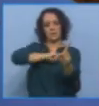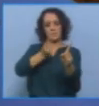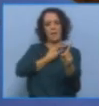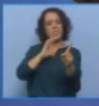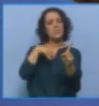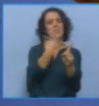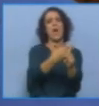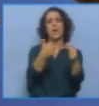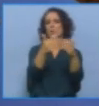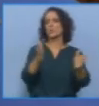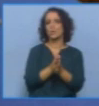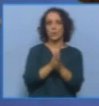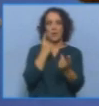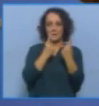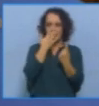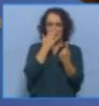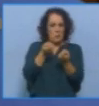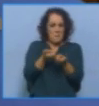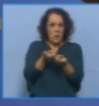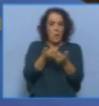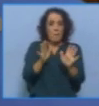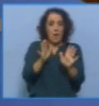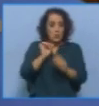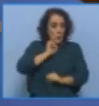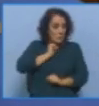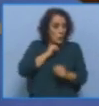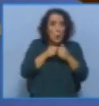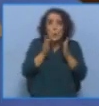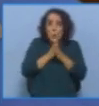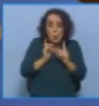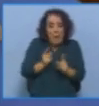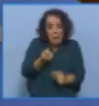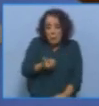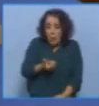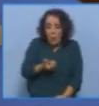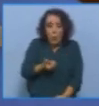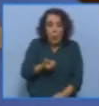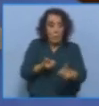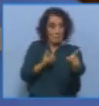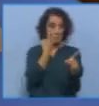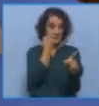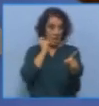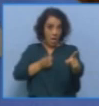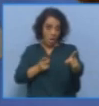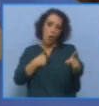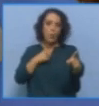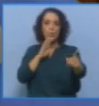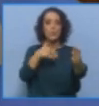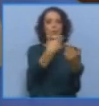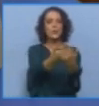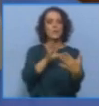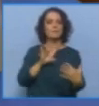se calhar às vezes até me parece que é pouco, mas se é o meu tudo, é o meu tudo. E se é aquilo que a outra pessoa precisa, é aquilo que a